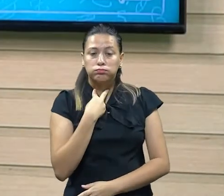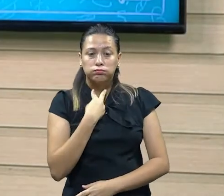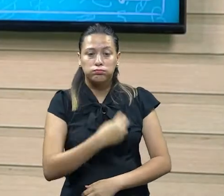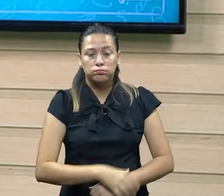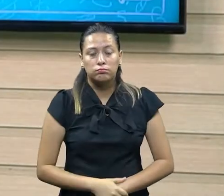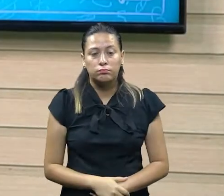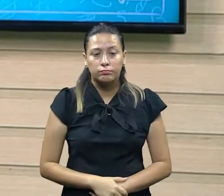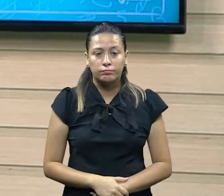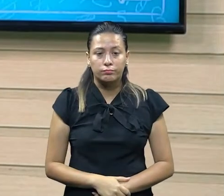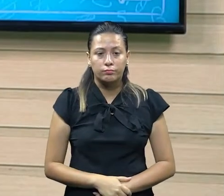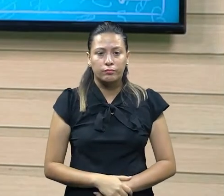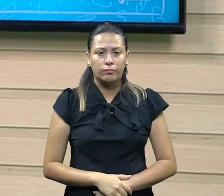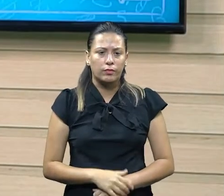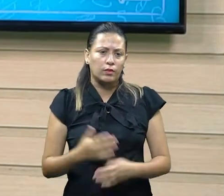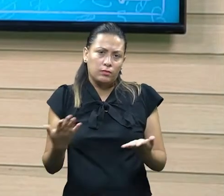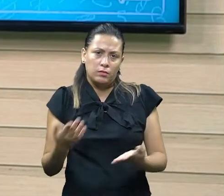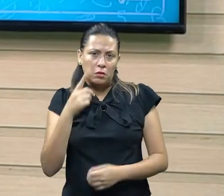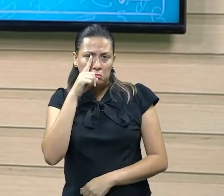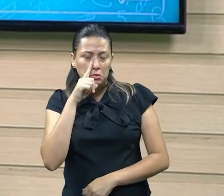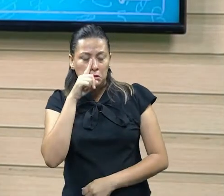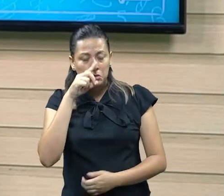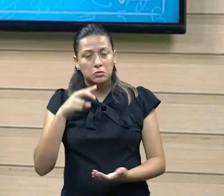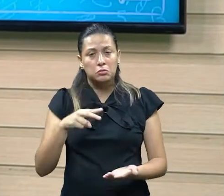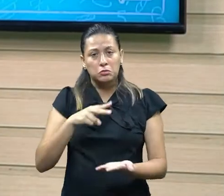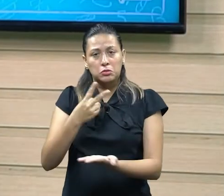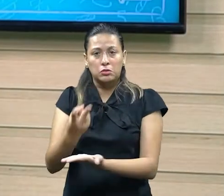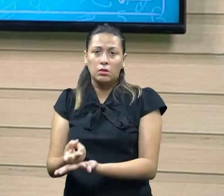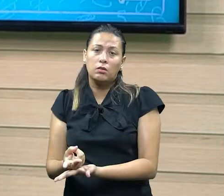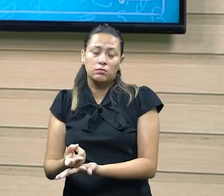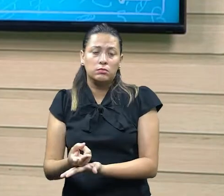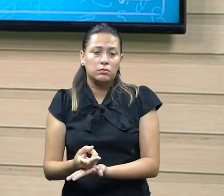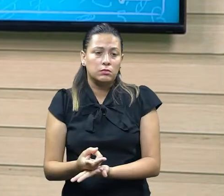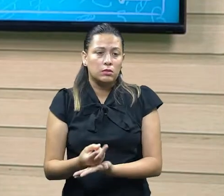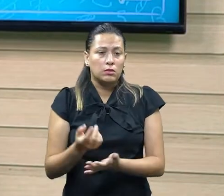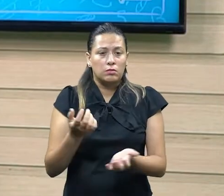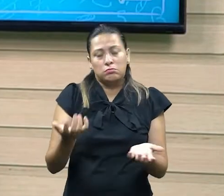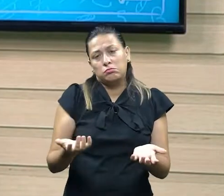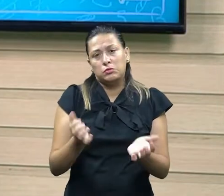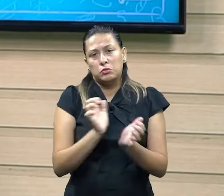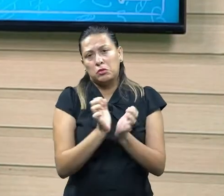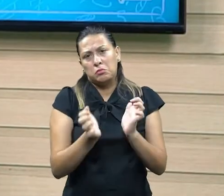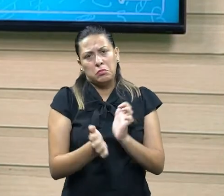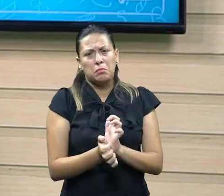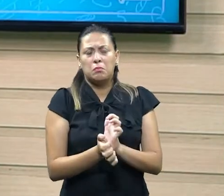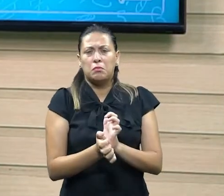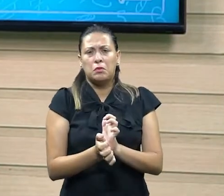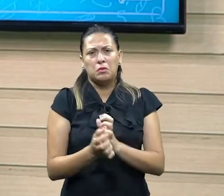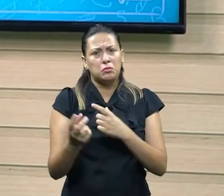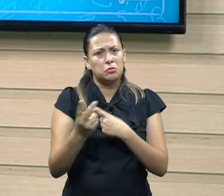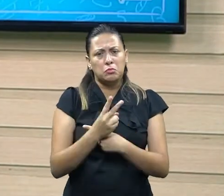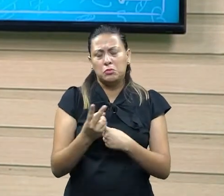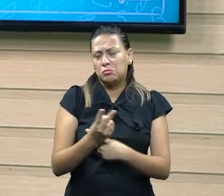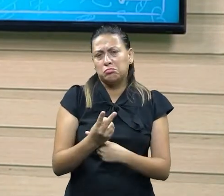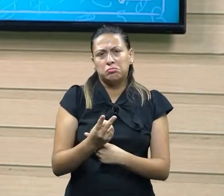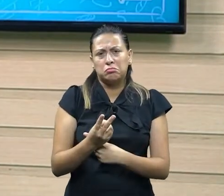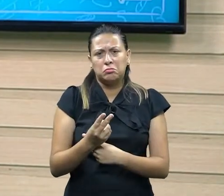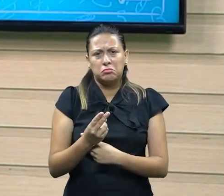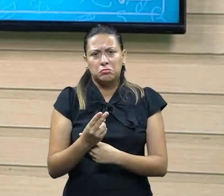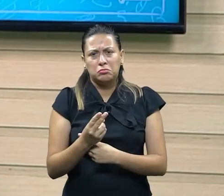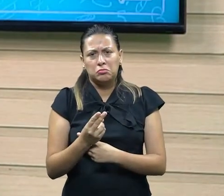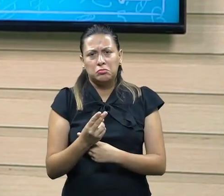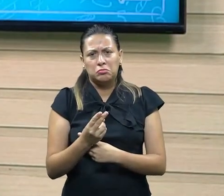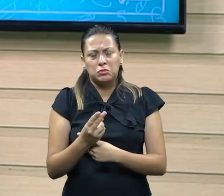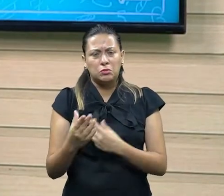aqui, risco de queda. Então, se não tiver com um aparelho de proteção bem